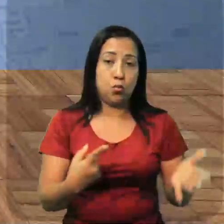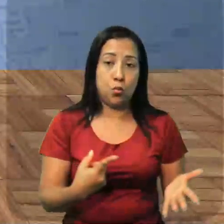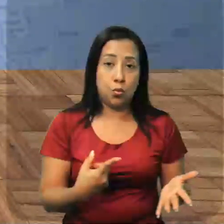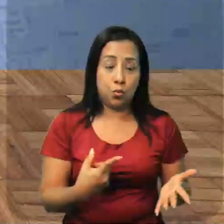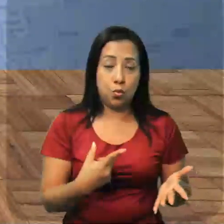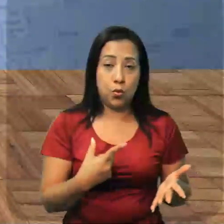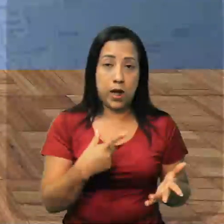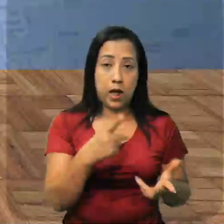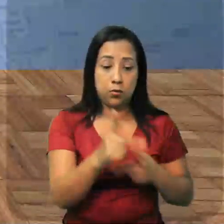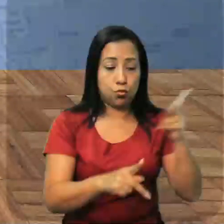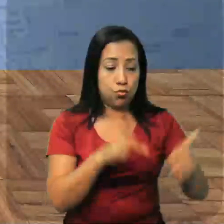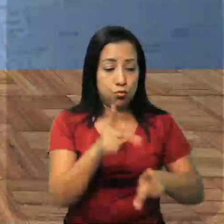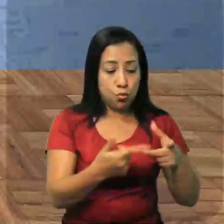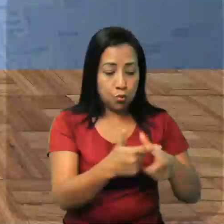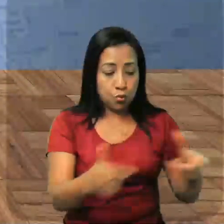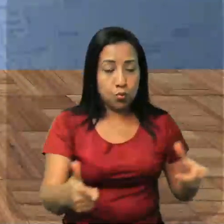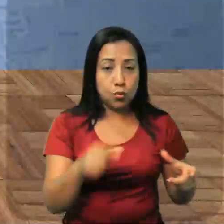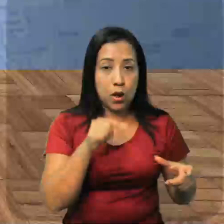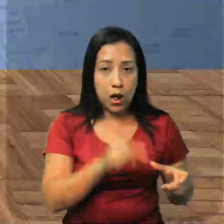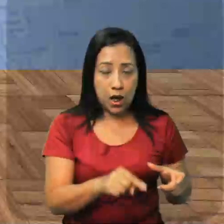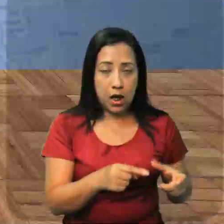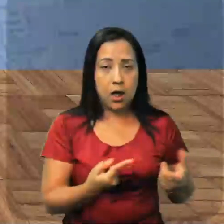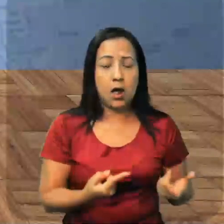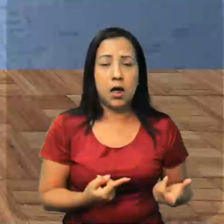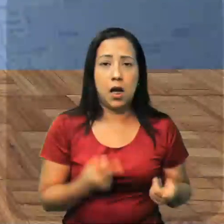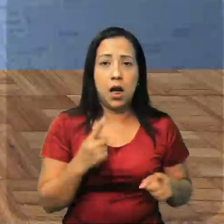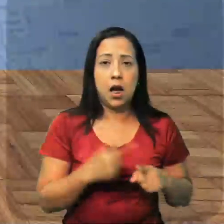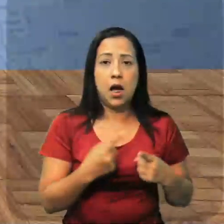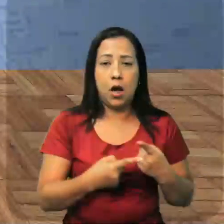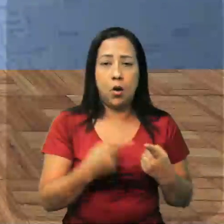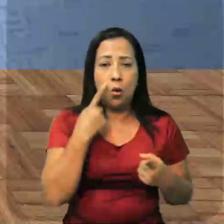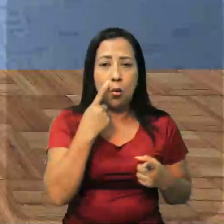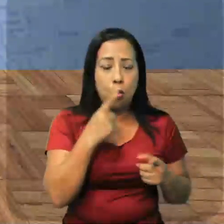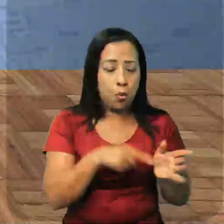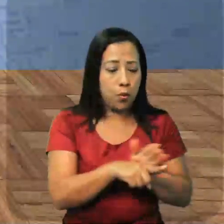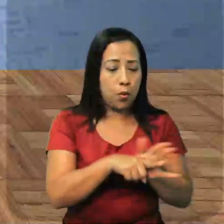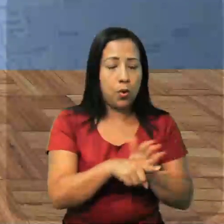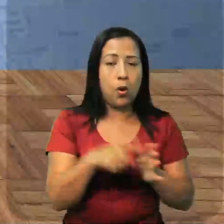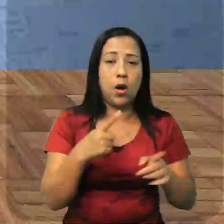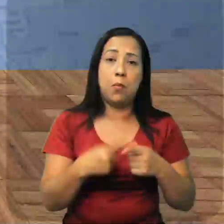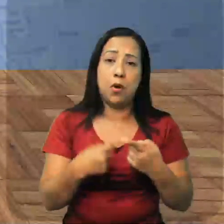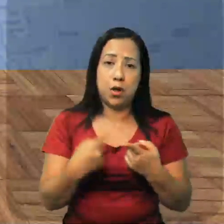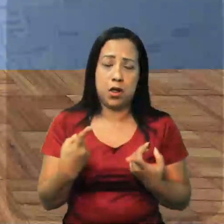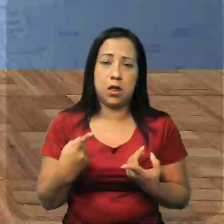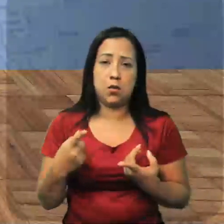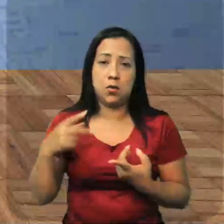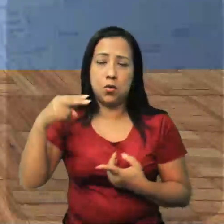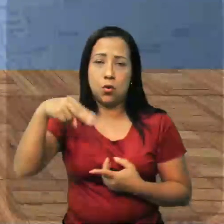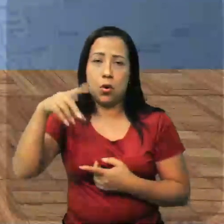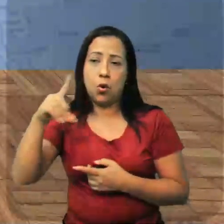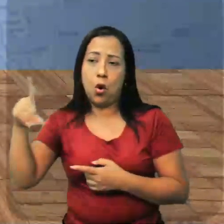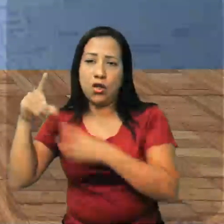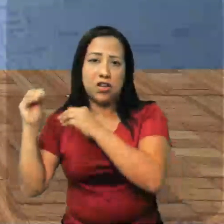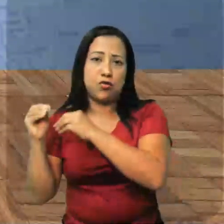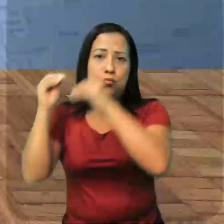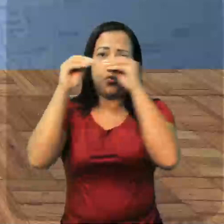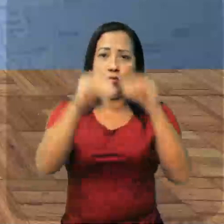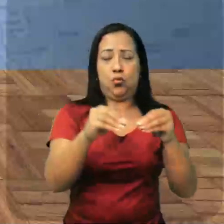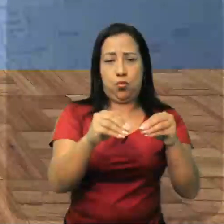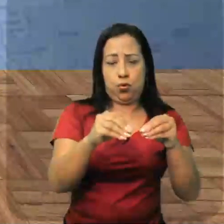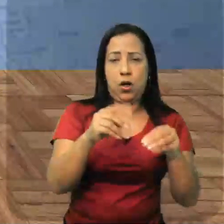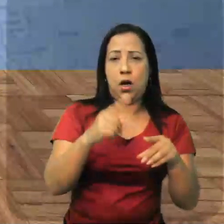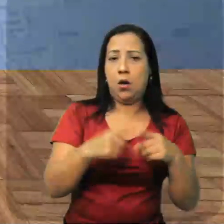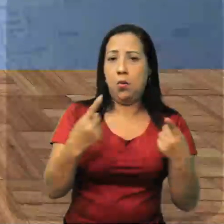demográficos. Por que eu estou saindo do Nordeste? Porque a economia não está bem. Isso vai ser uma área de